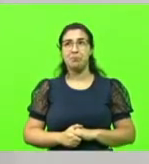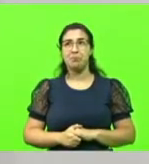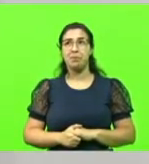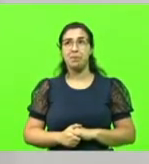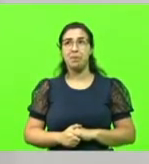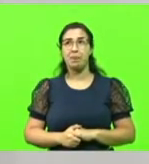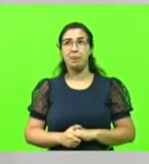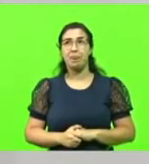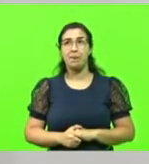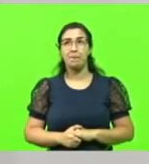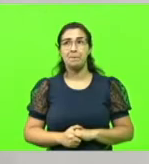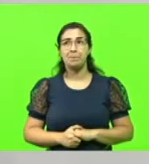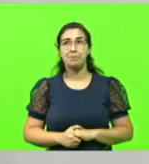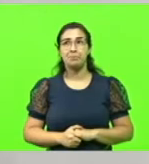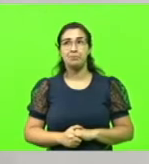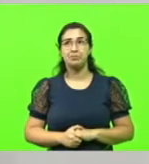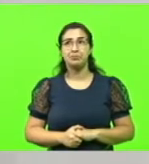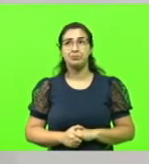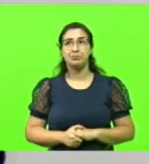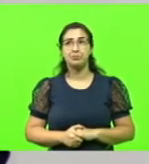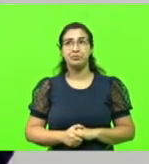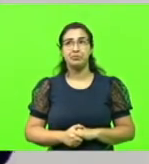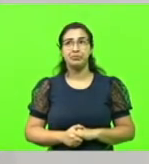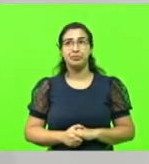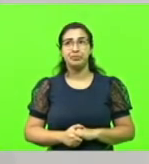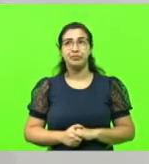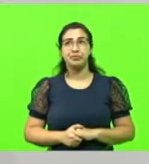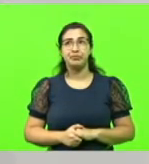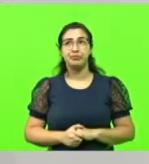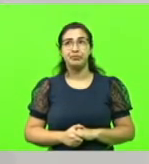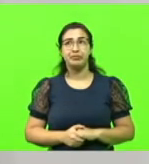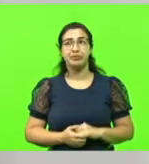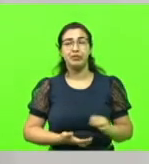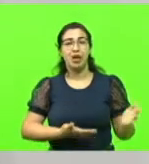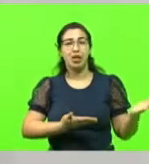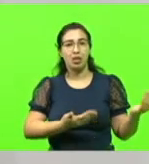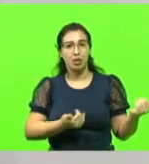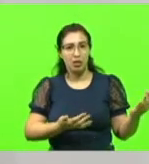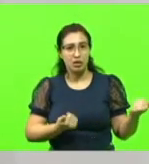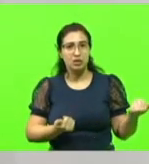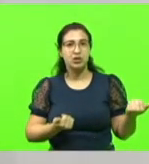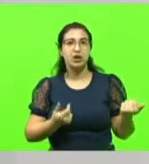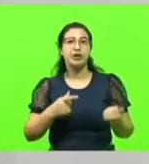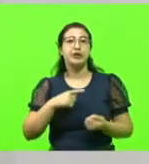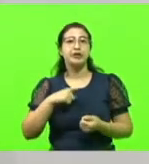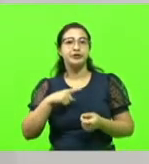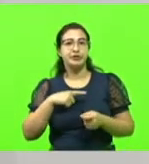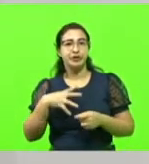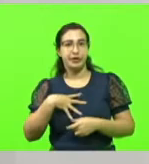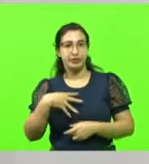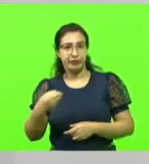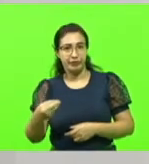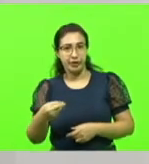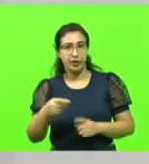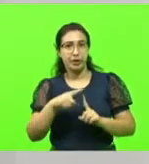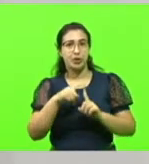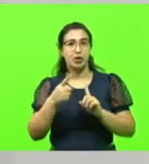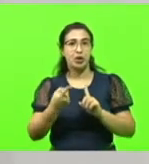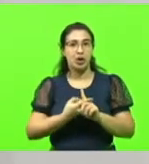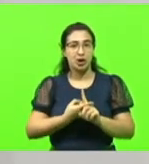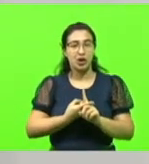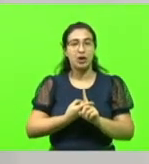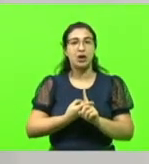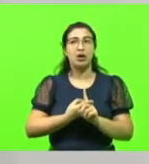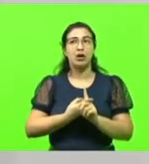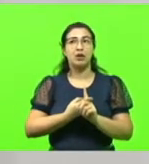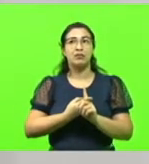se tratando de um adolescente, pai de um futuro filho, tem uma imagem dele, no exato momento